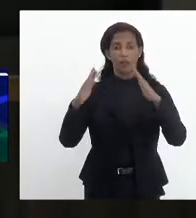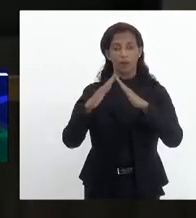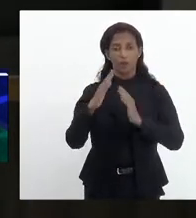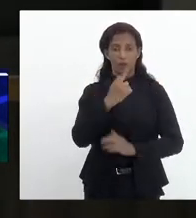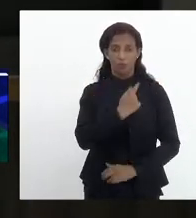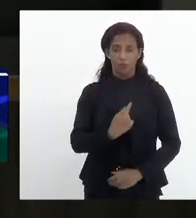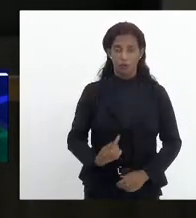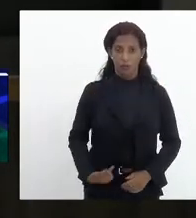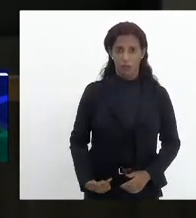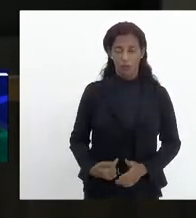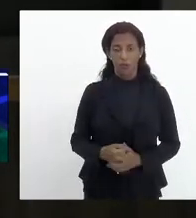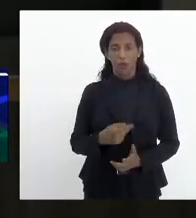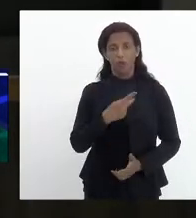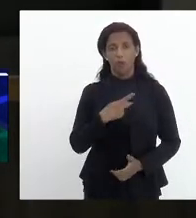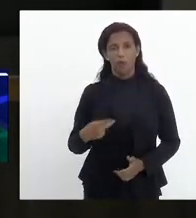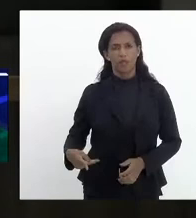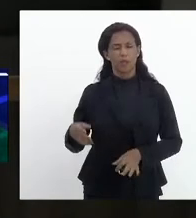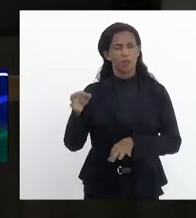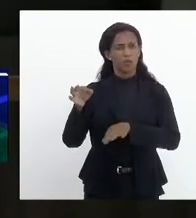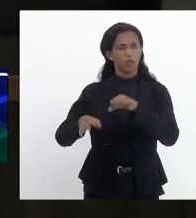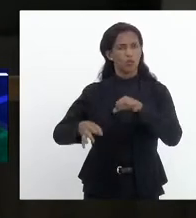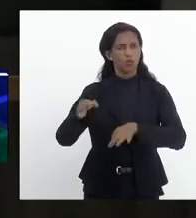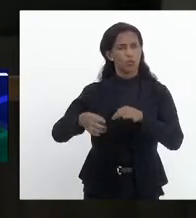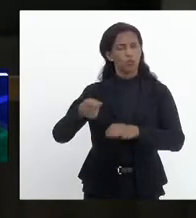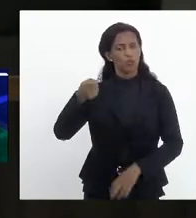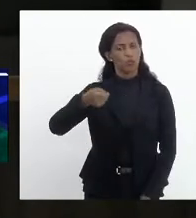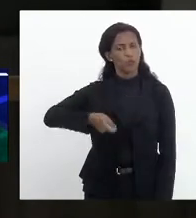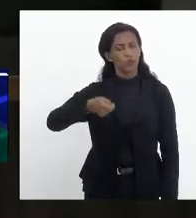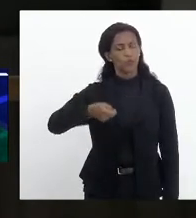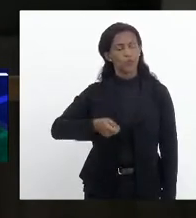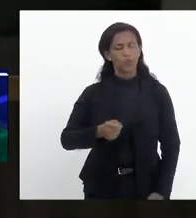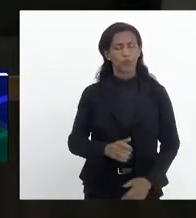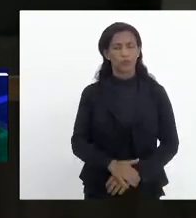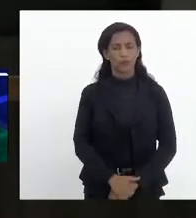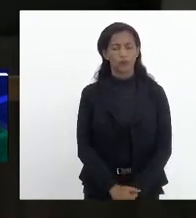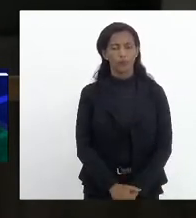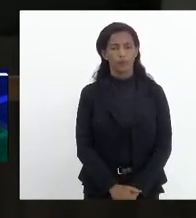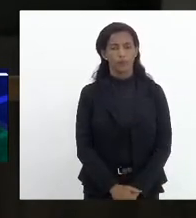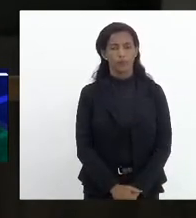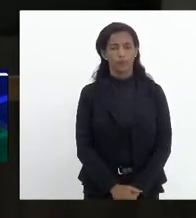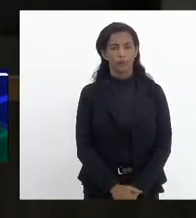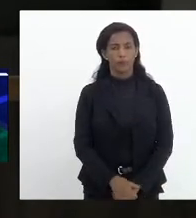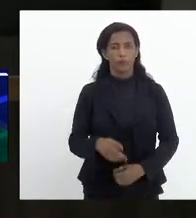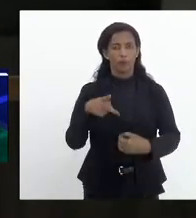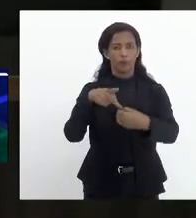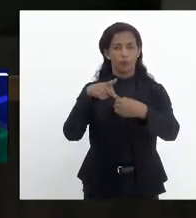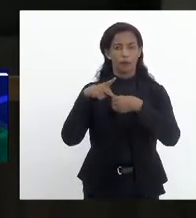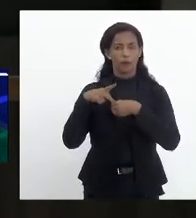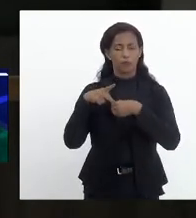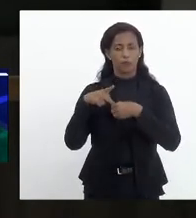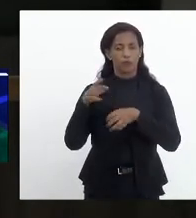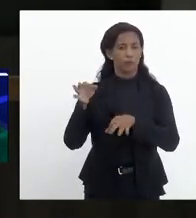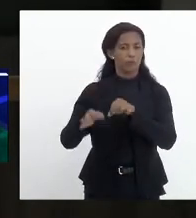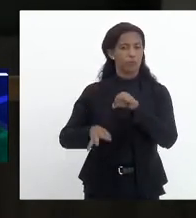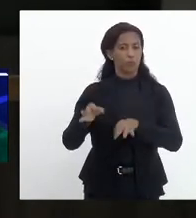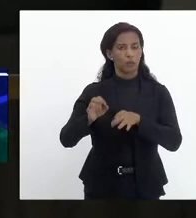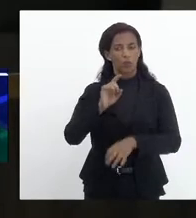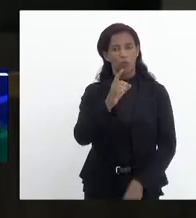com o presidente do Tribunal de Justiça, com o Procurador-Geral de Justiça, doutor